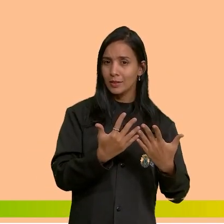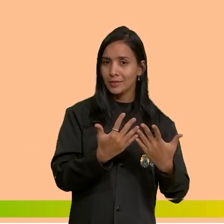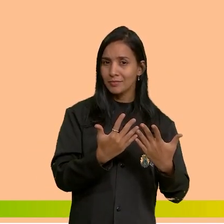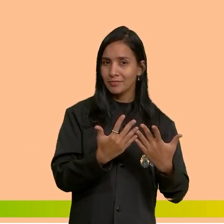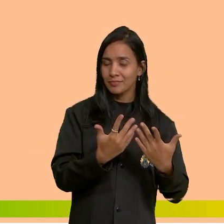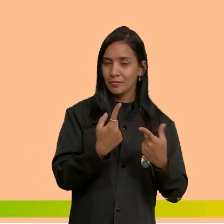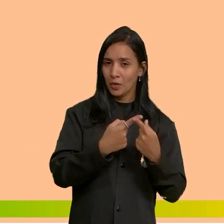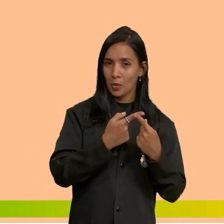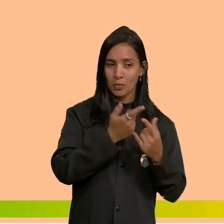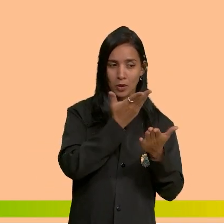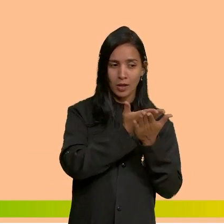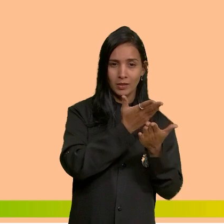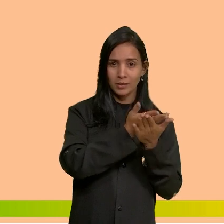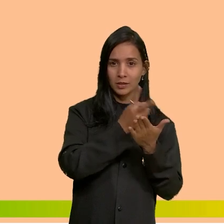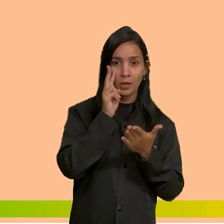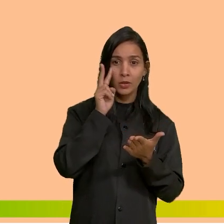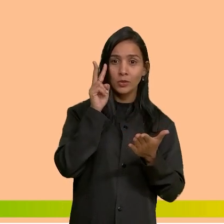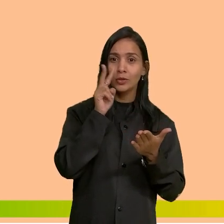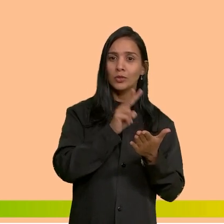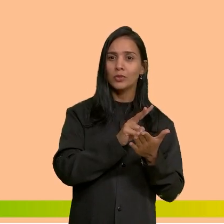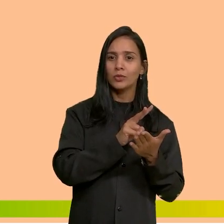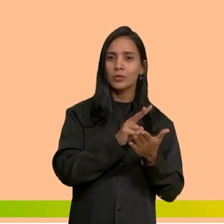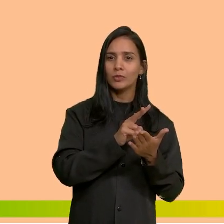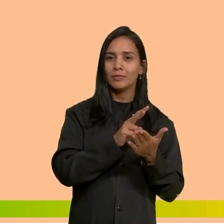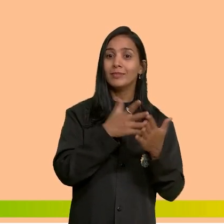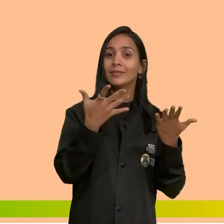essa afirmação é verdadeira ou ela é falsa?